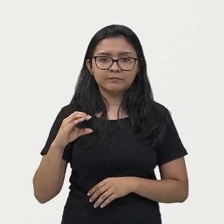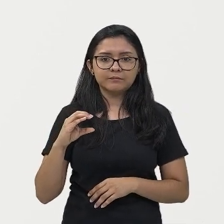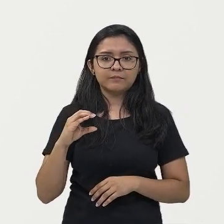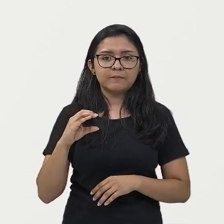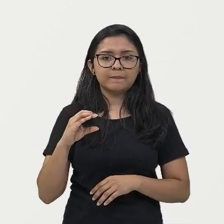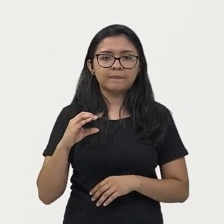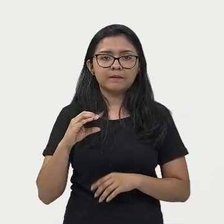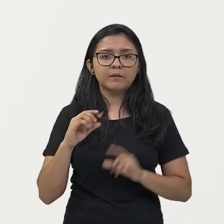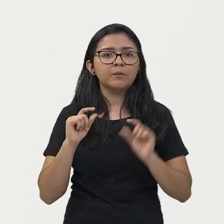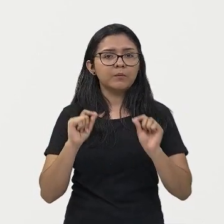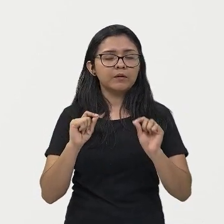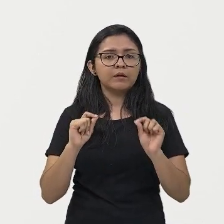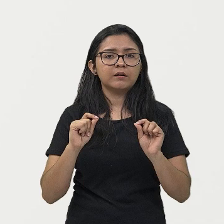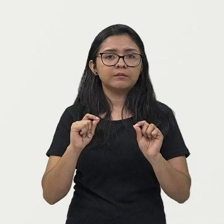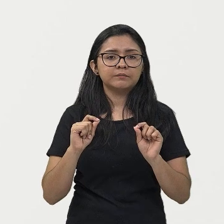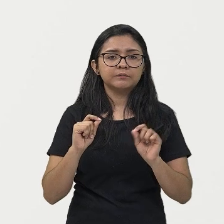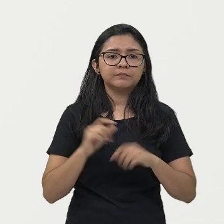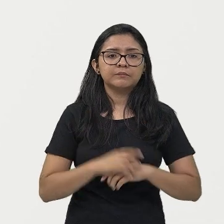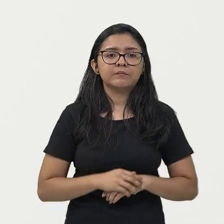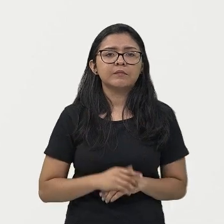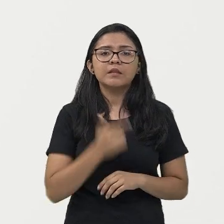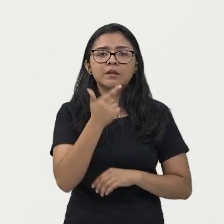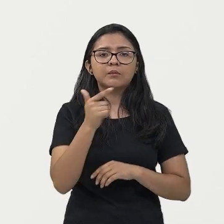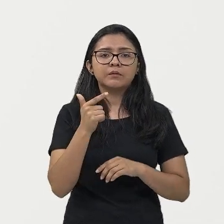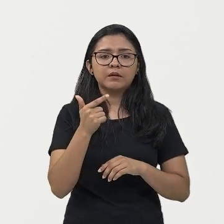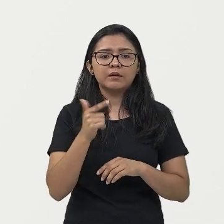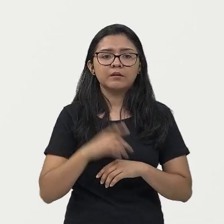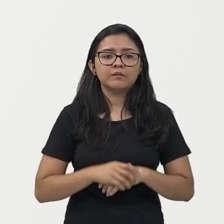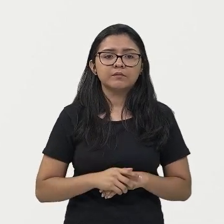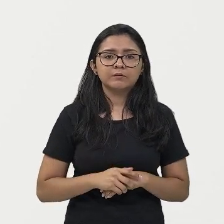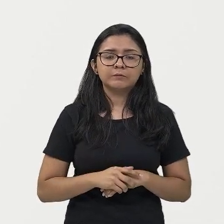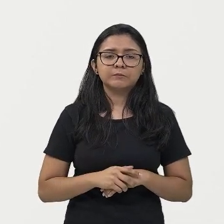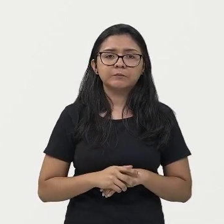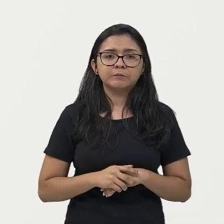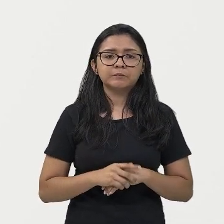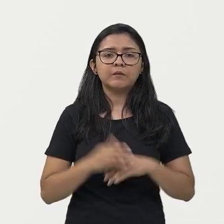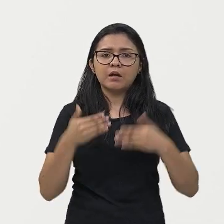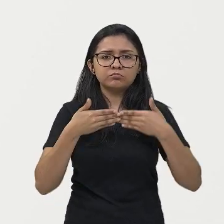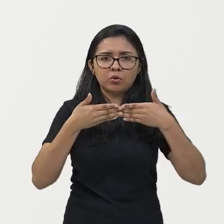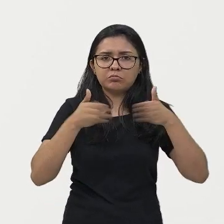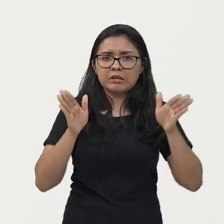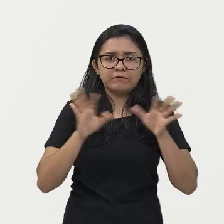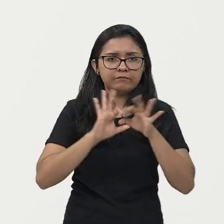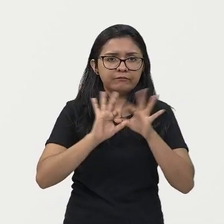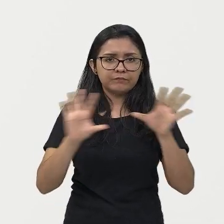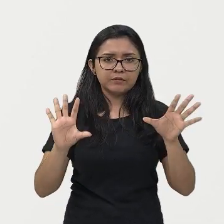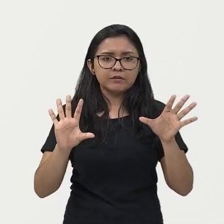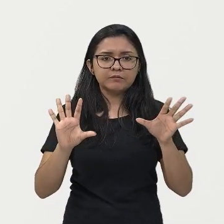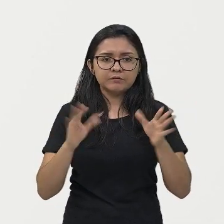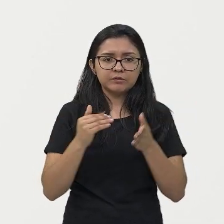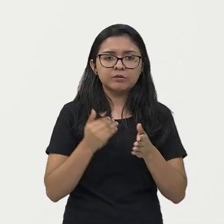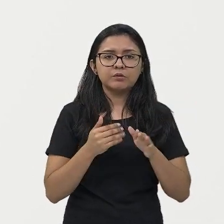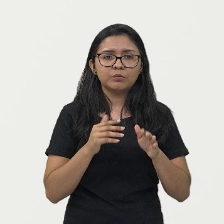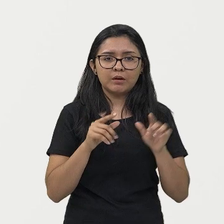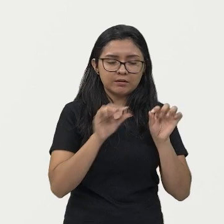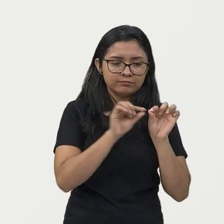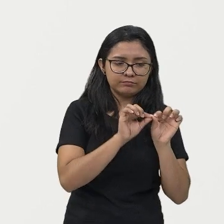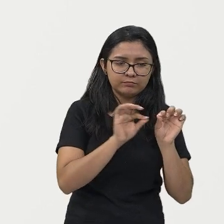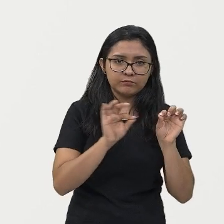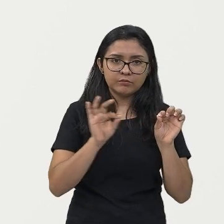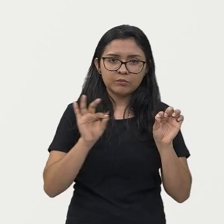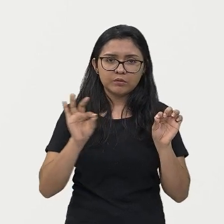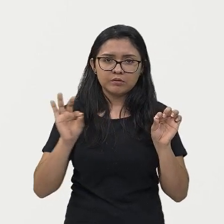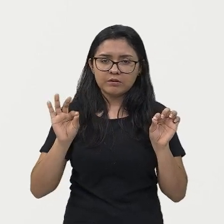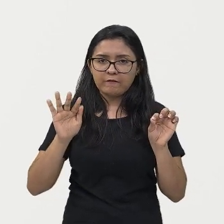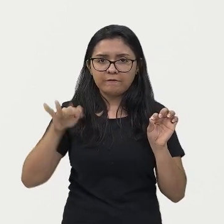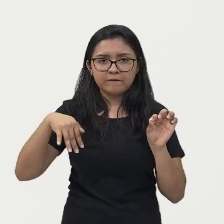não sofre fechamento, ou seja, né, as extremidades são livres do início ao